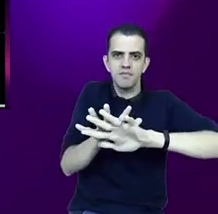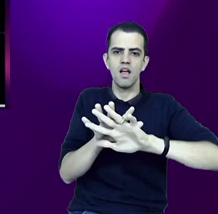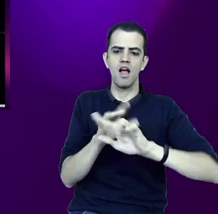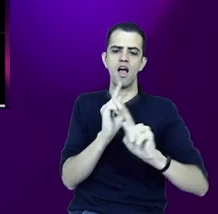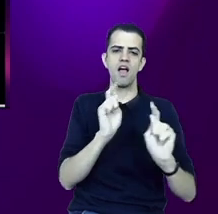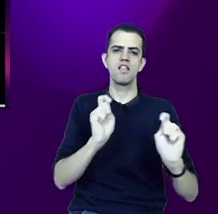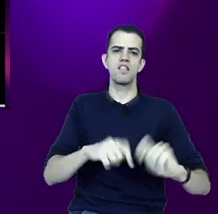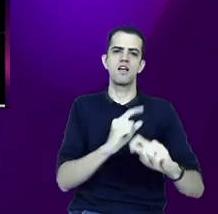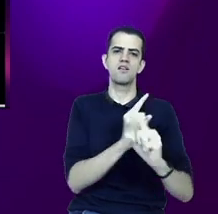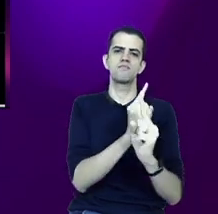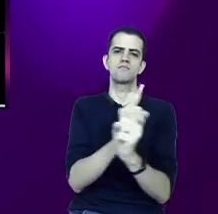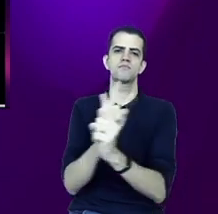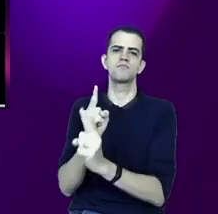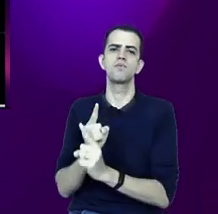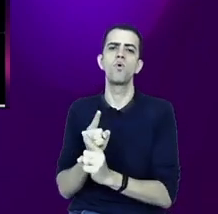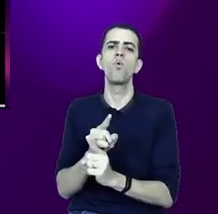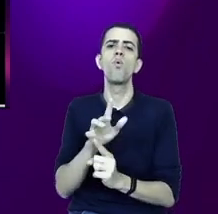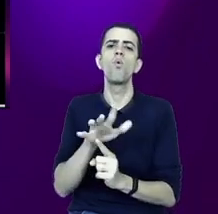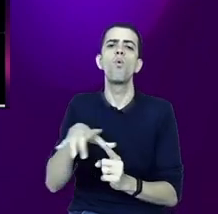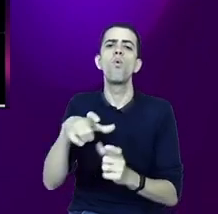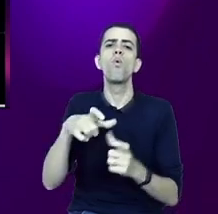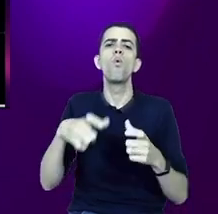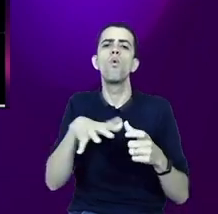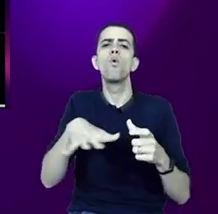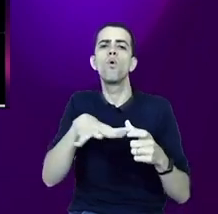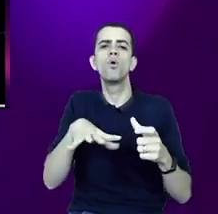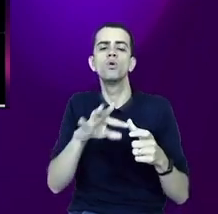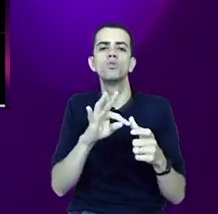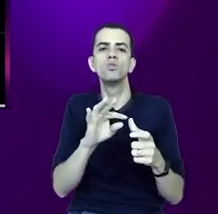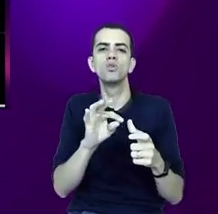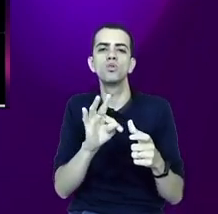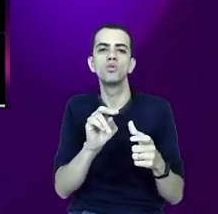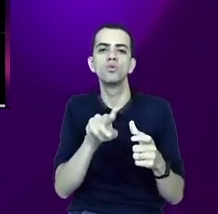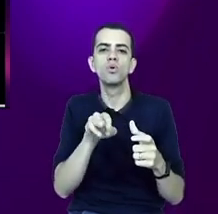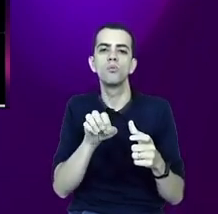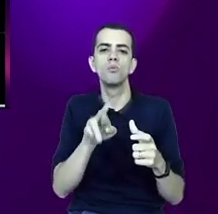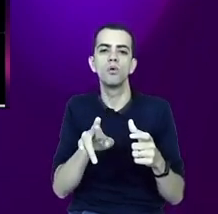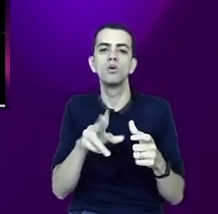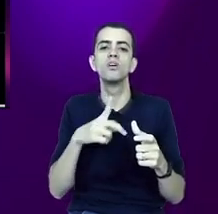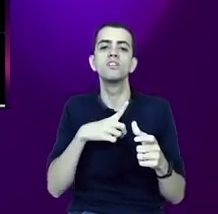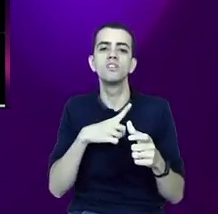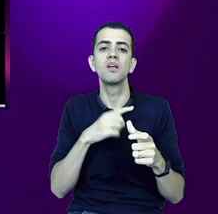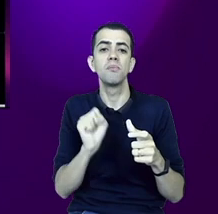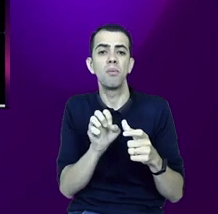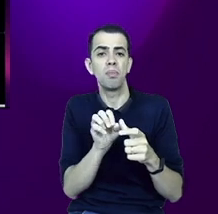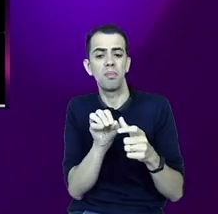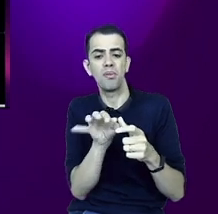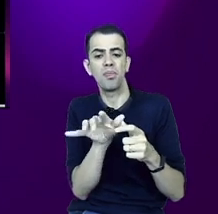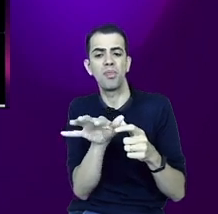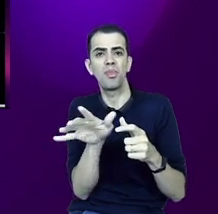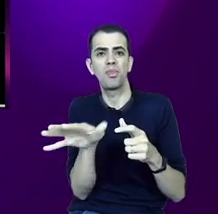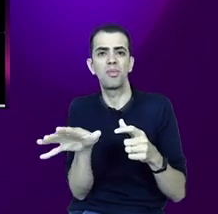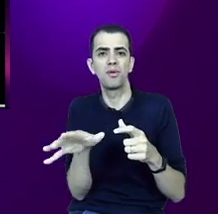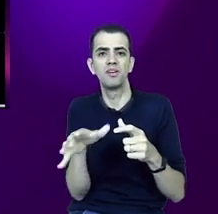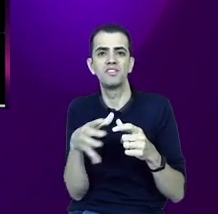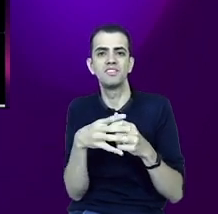as áreas do tumor que muito provavelmente tem componentes de proliferação celular. Perceba a importância disso